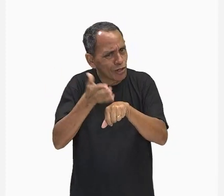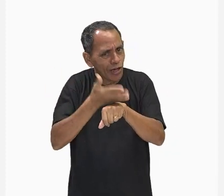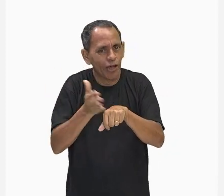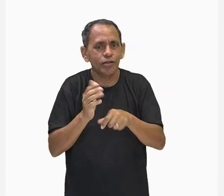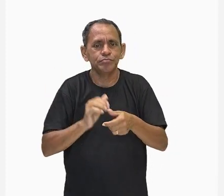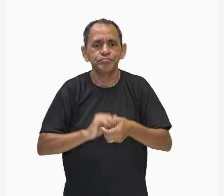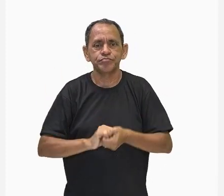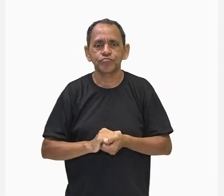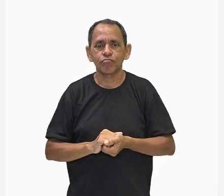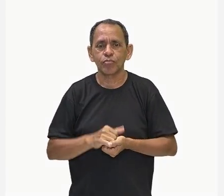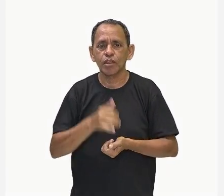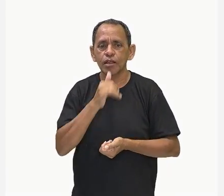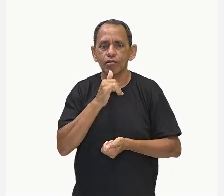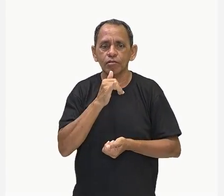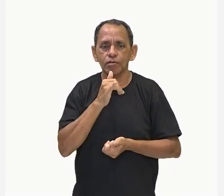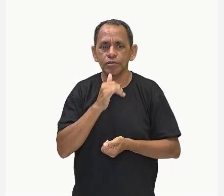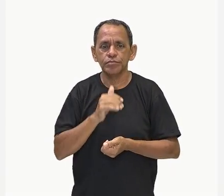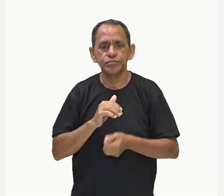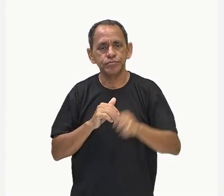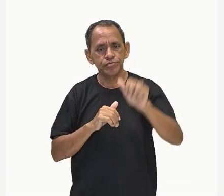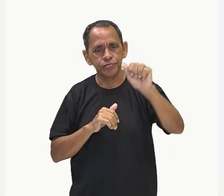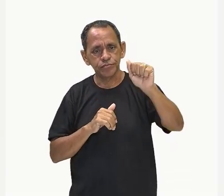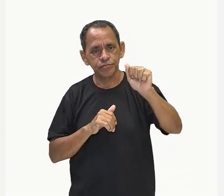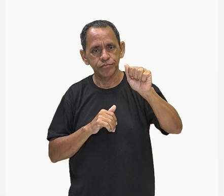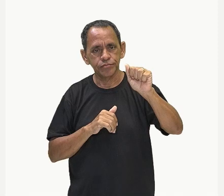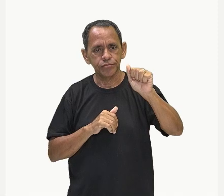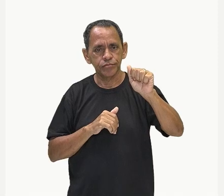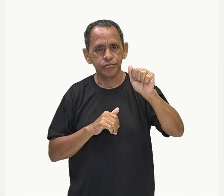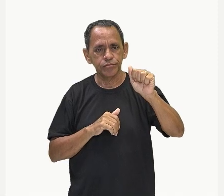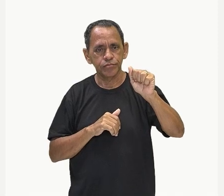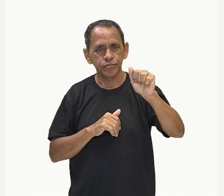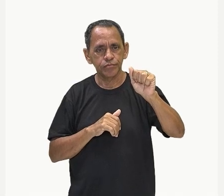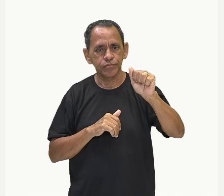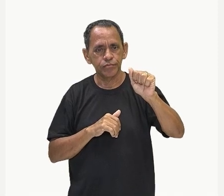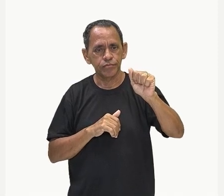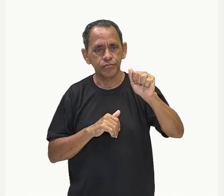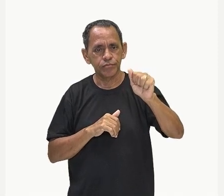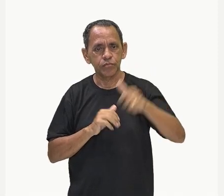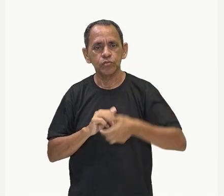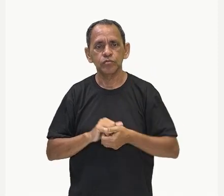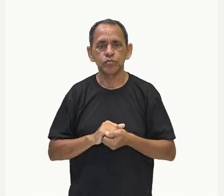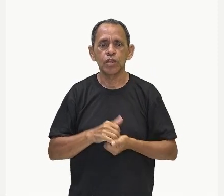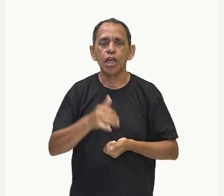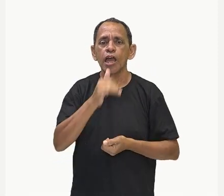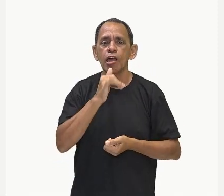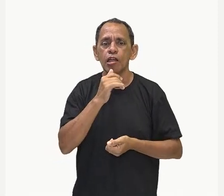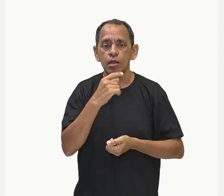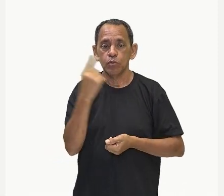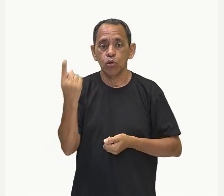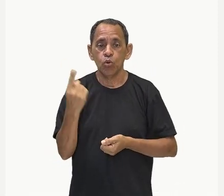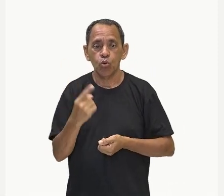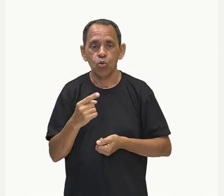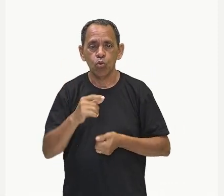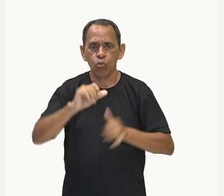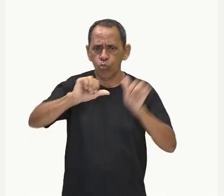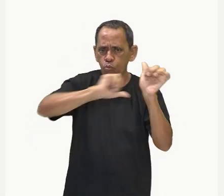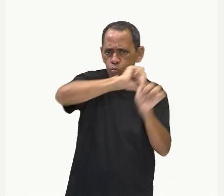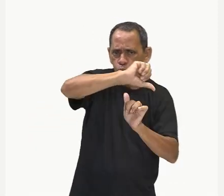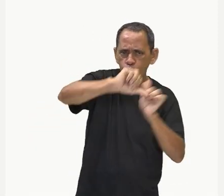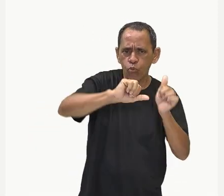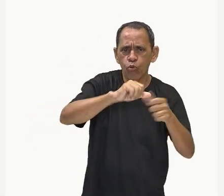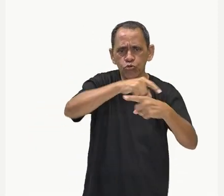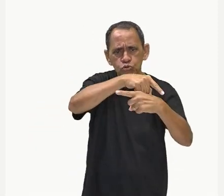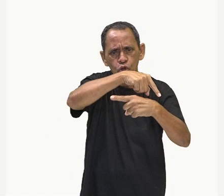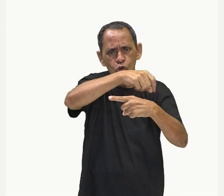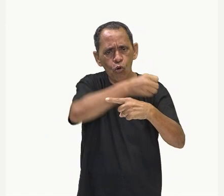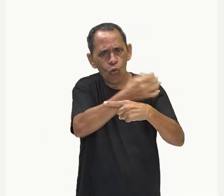Exemplo 1. Passe as frações decimais para números decimais. Matemática